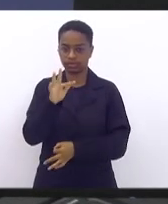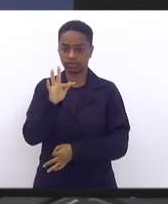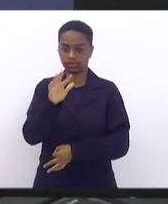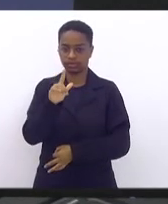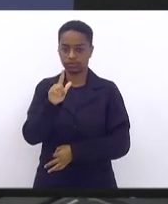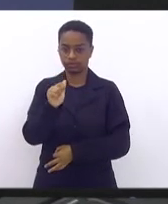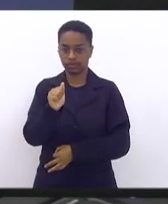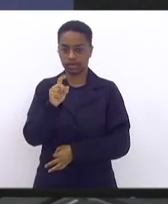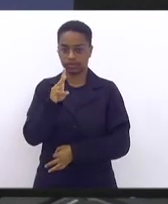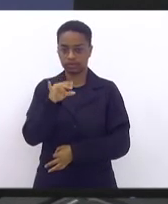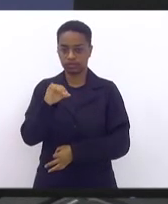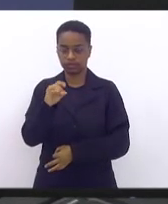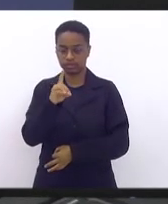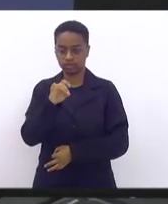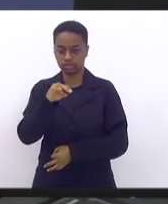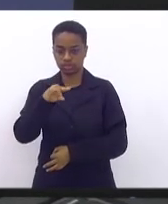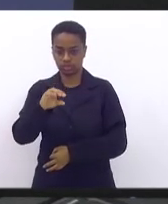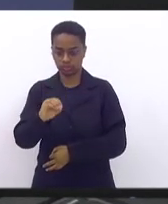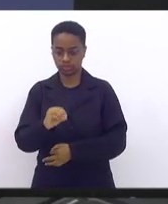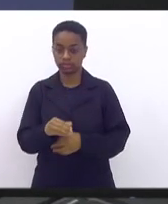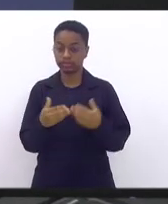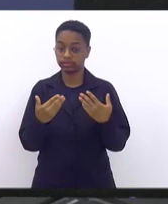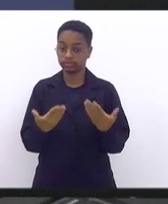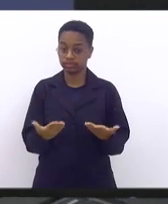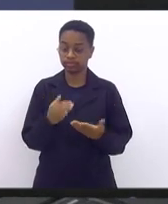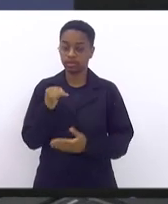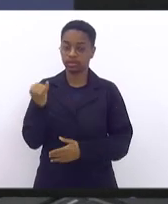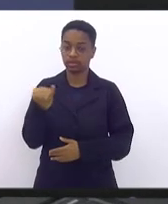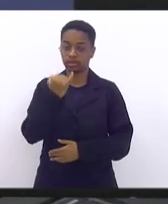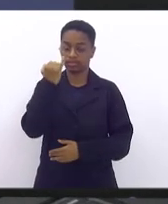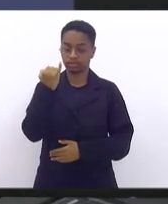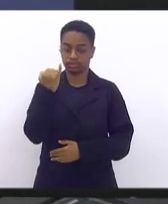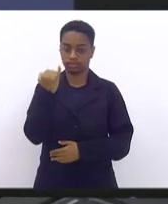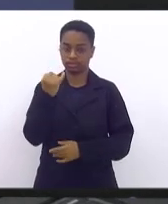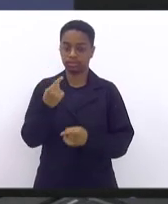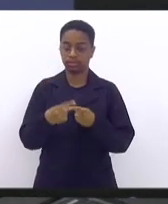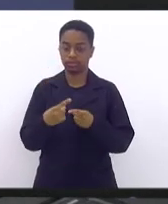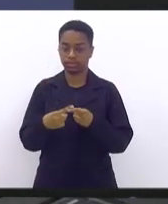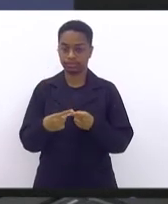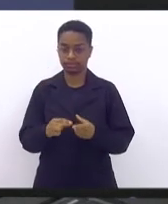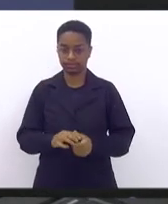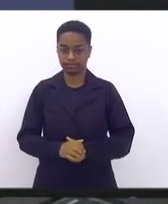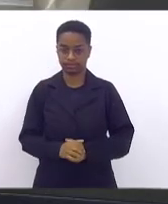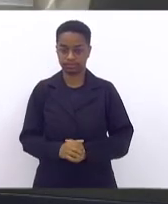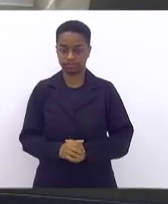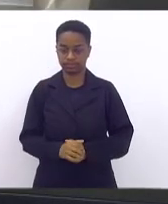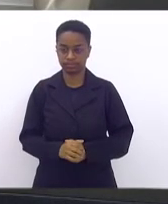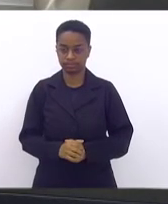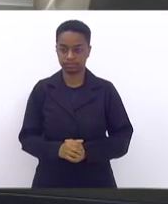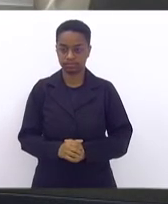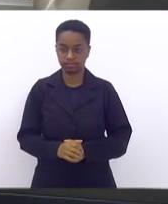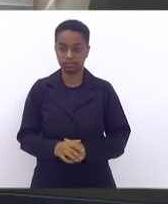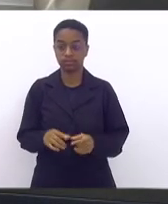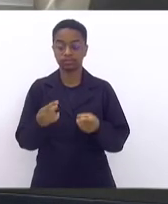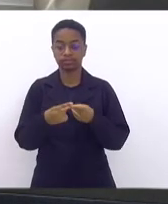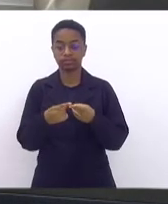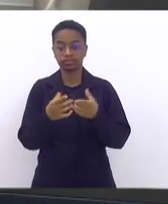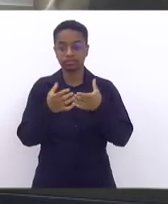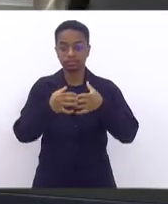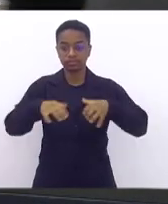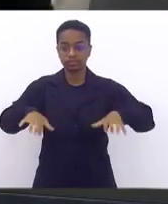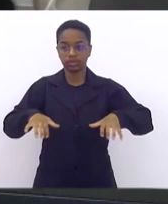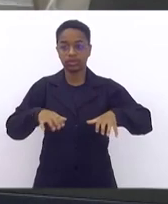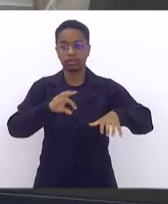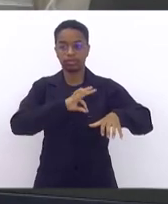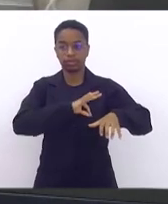Bom, então, é importante. Por que isso? a desvinculação da polícia científica, e